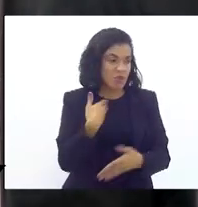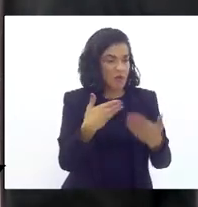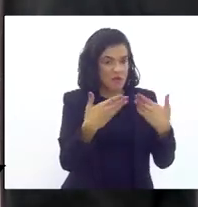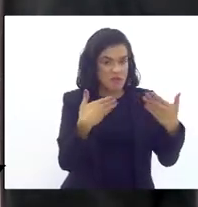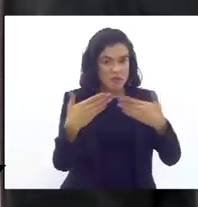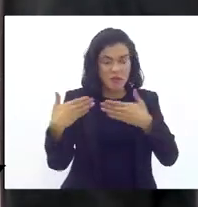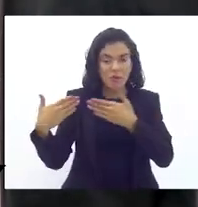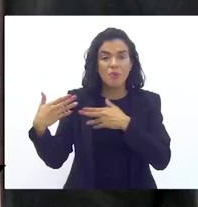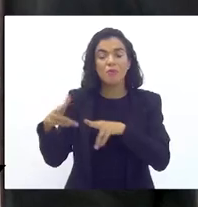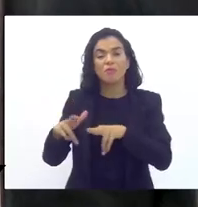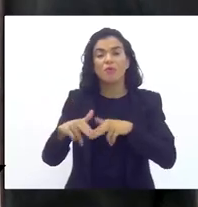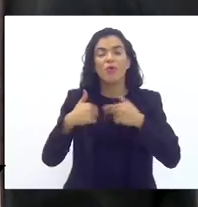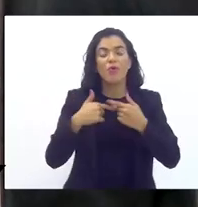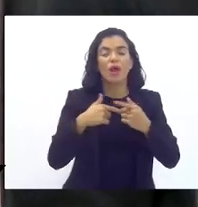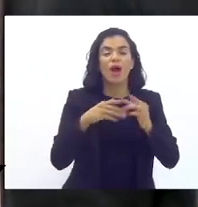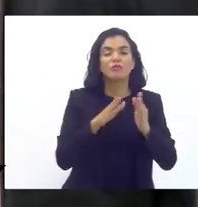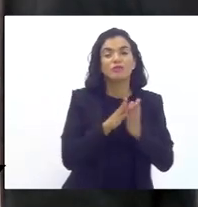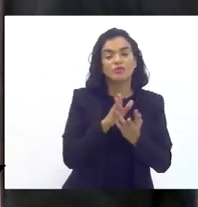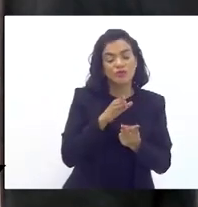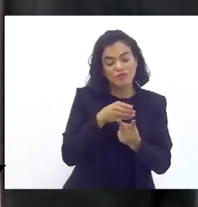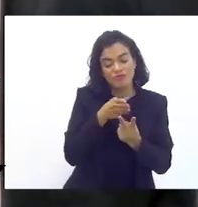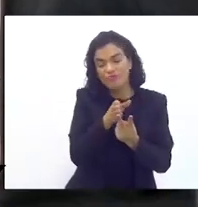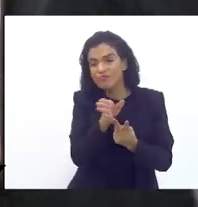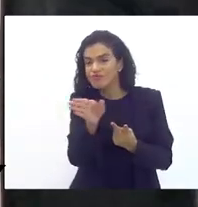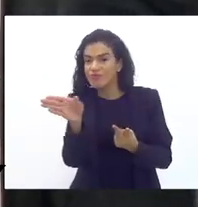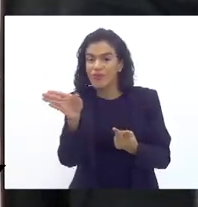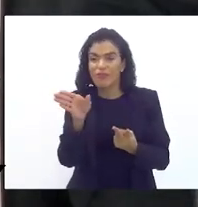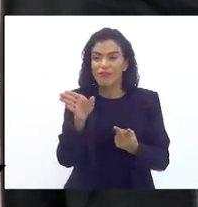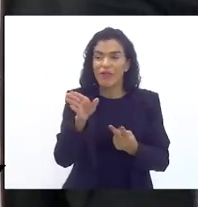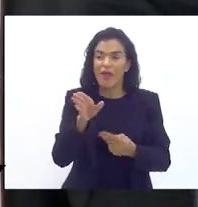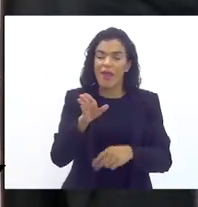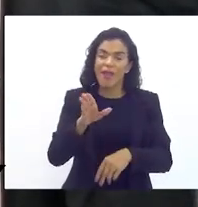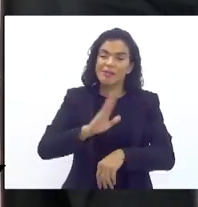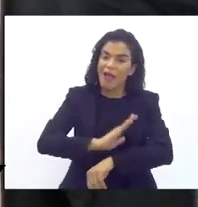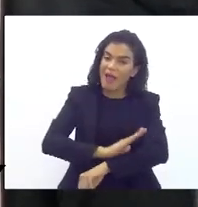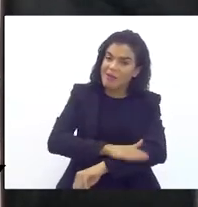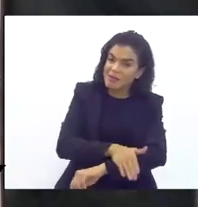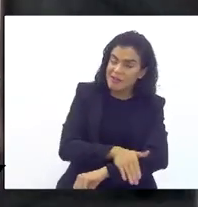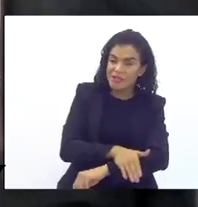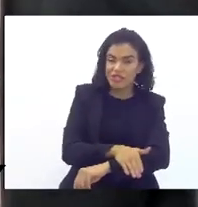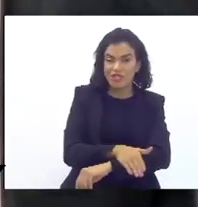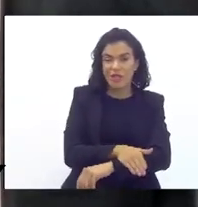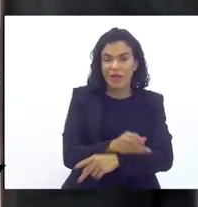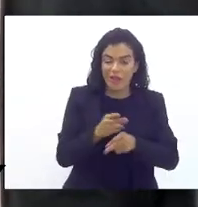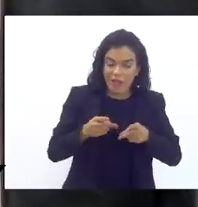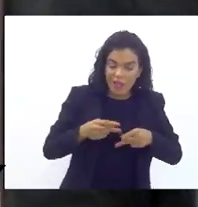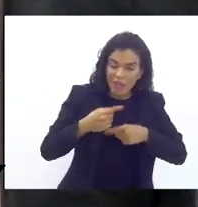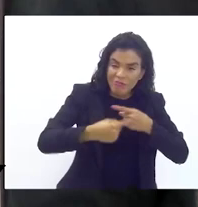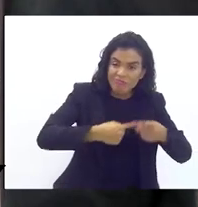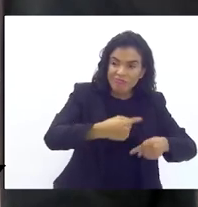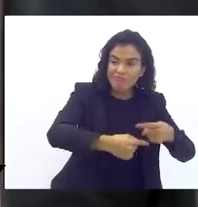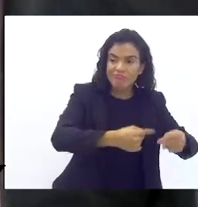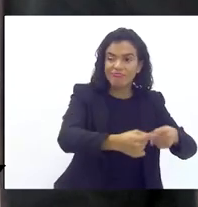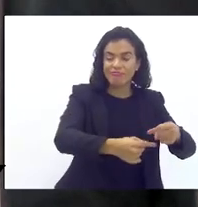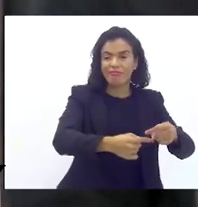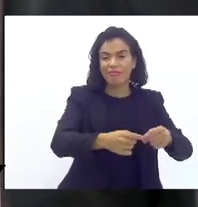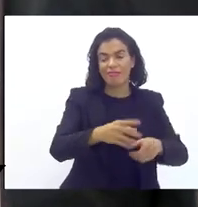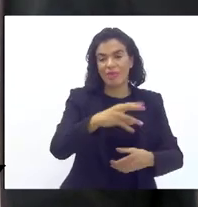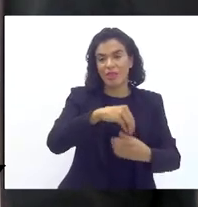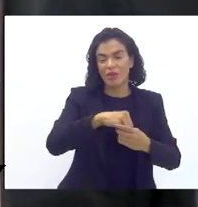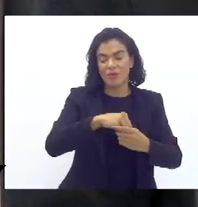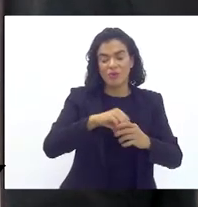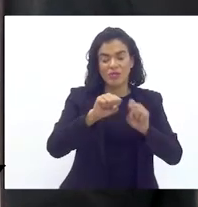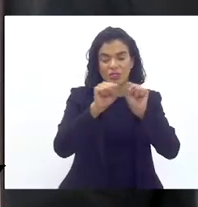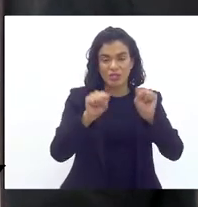mesa em razão desse viés racista que permeia as instituições do sistema de Justiça então